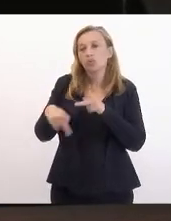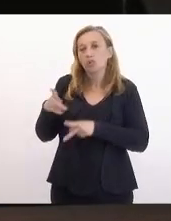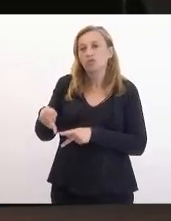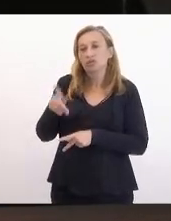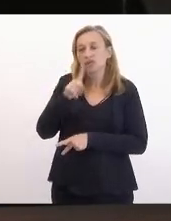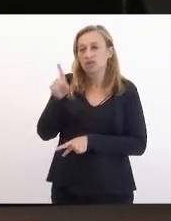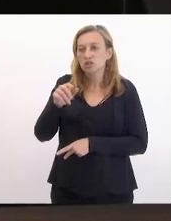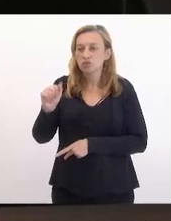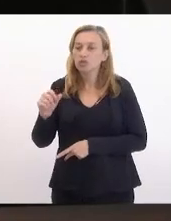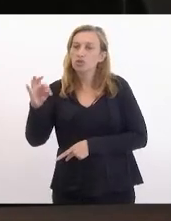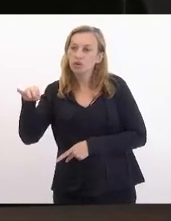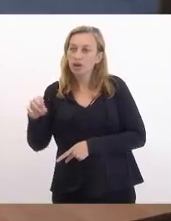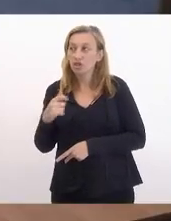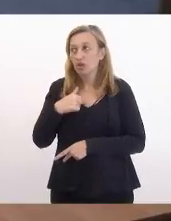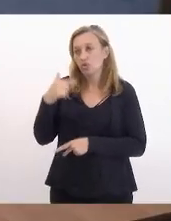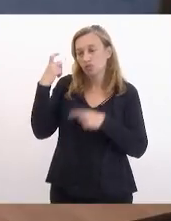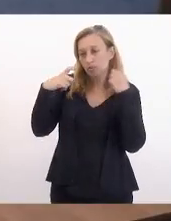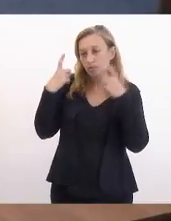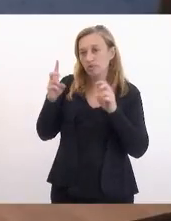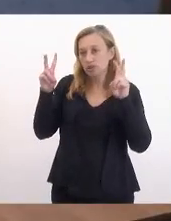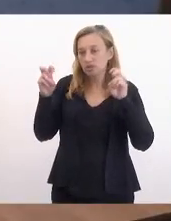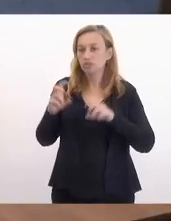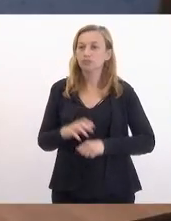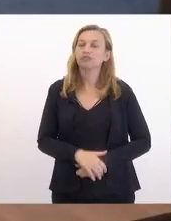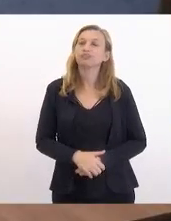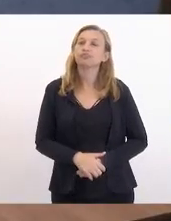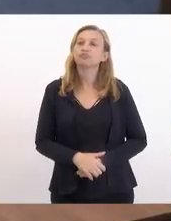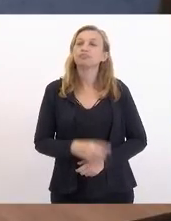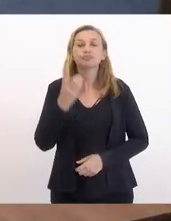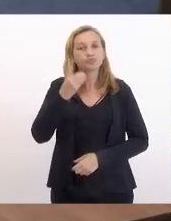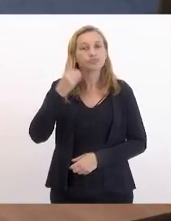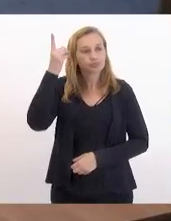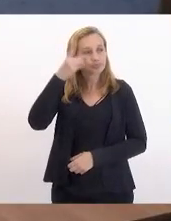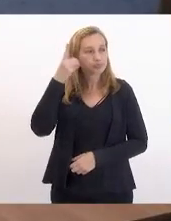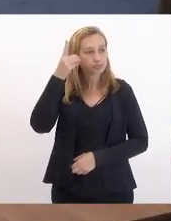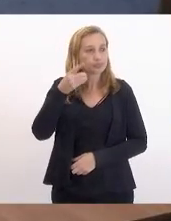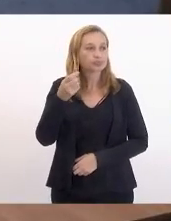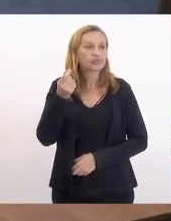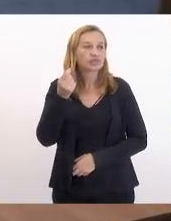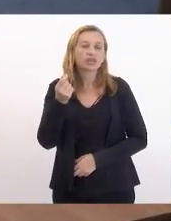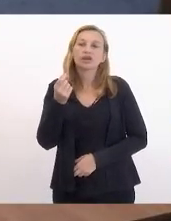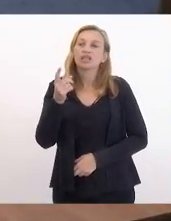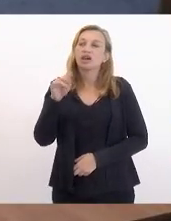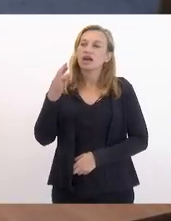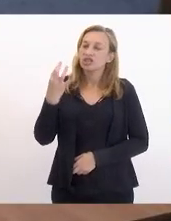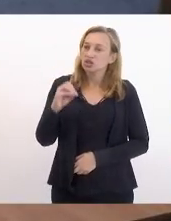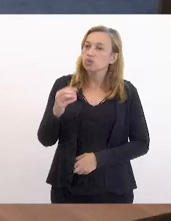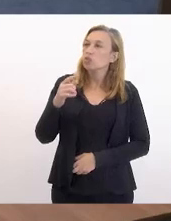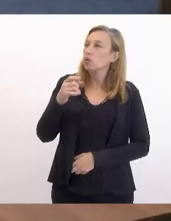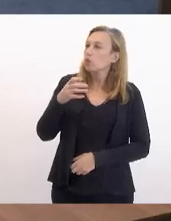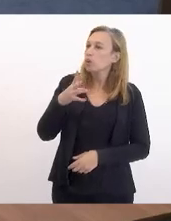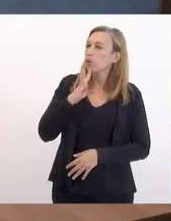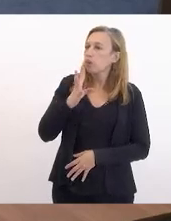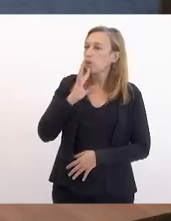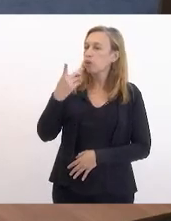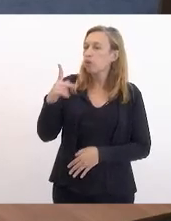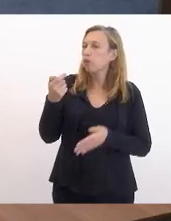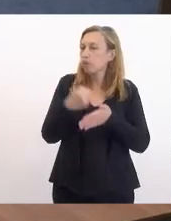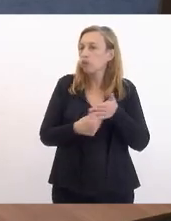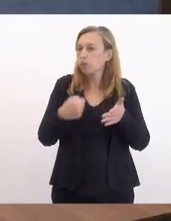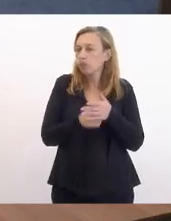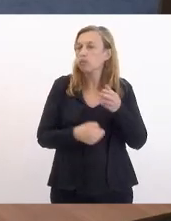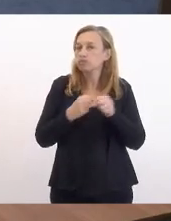então eu tô muito preocupada com essa questão Deputado Giovani Ratinho eu conheço essa luta do Senhor bastante tempo